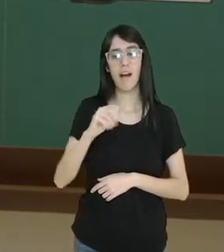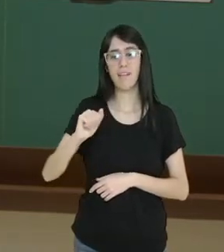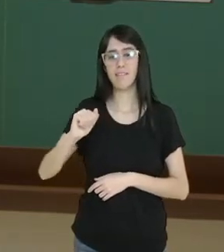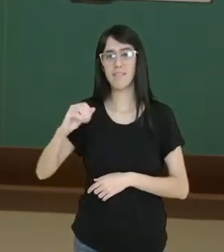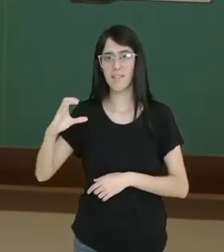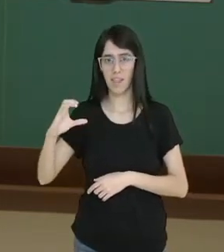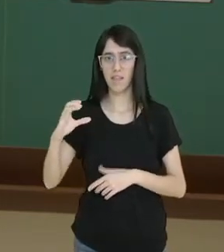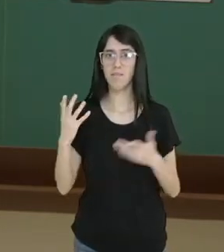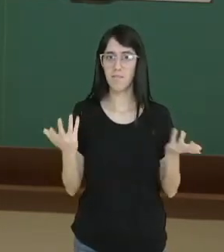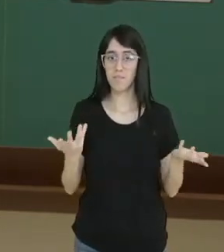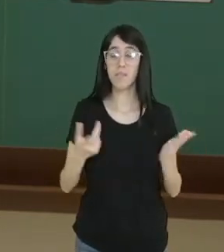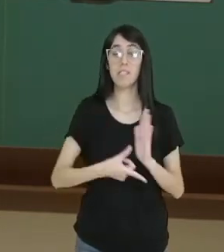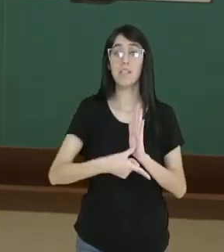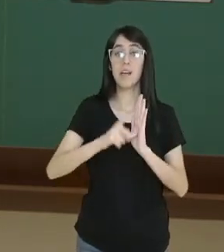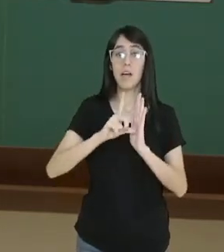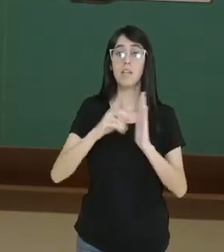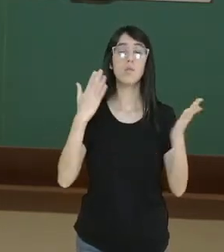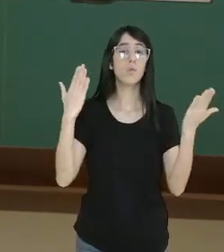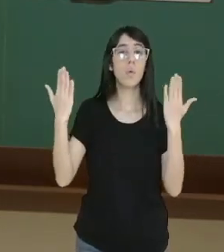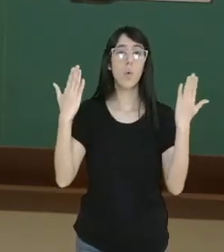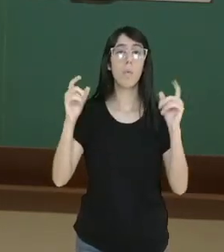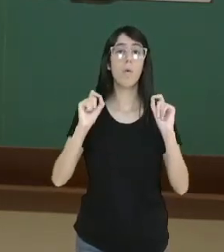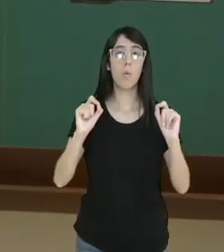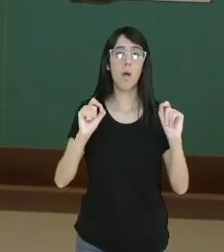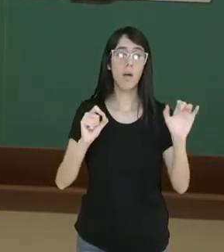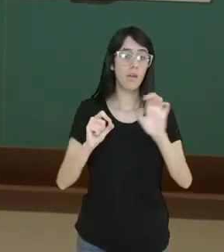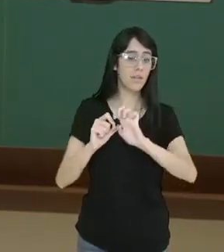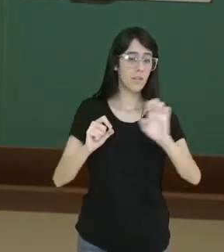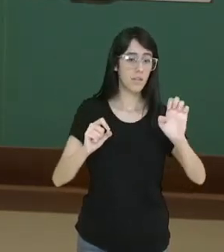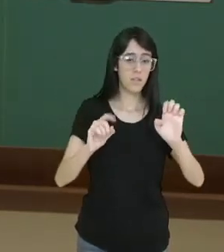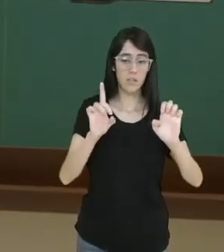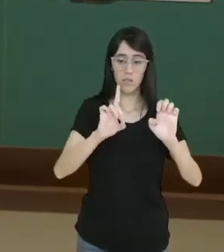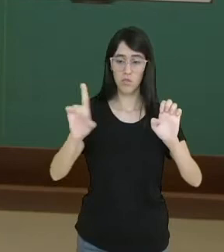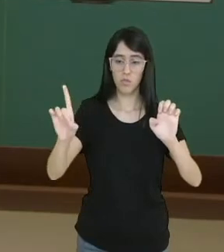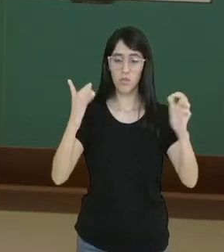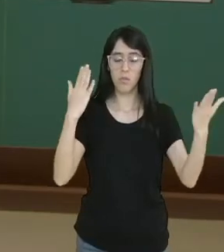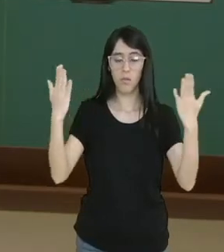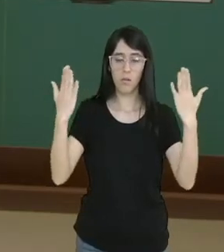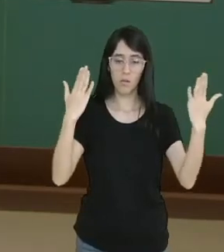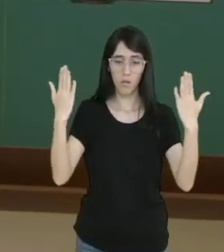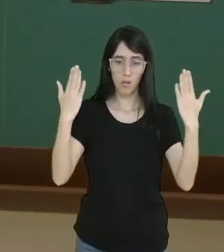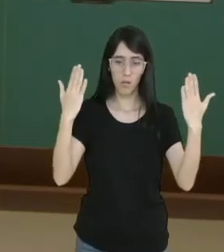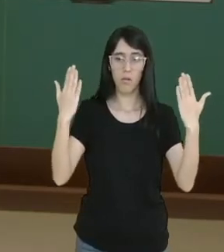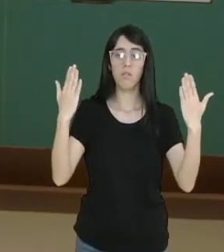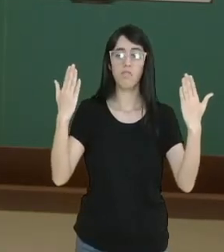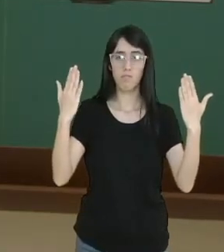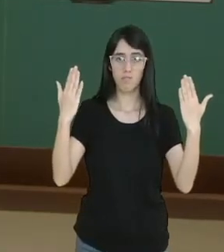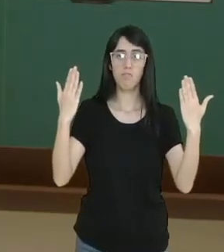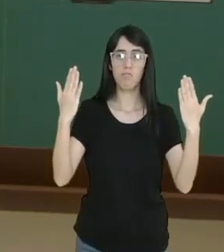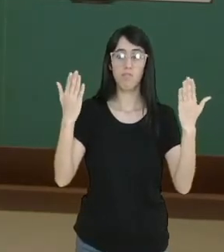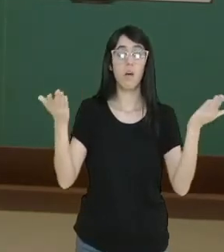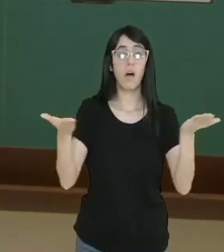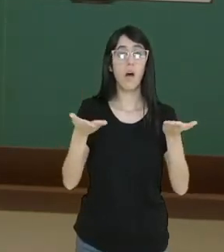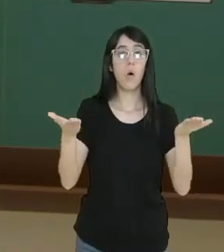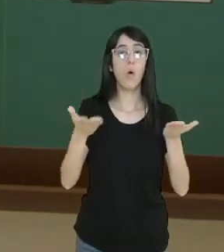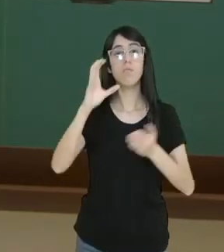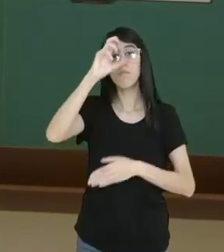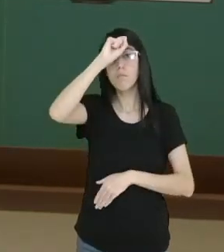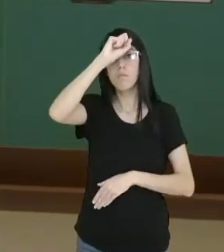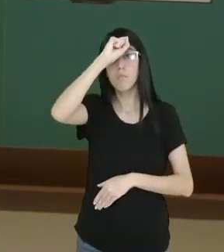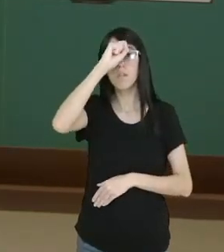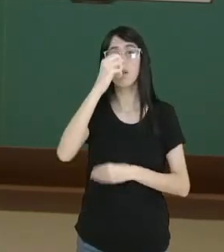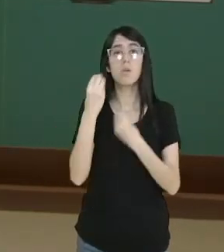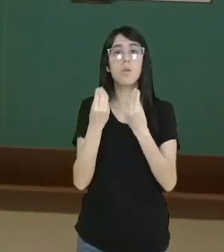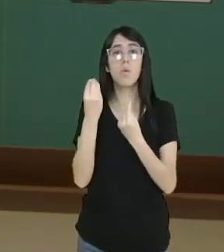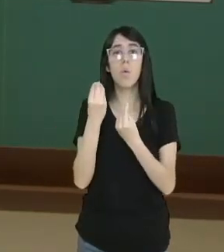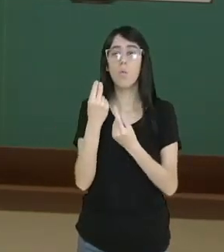anteriormente, nós comparamos esse da esquerda com o grandão, esse da direita com o grandão. Agora, nós vamos comparar esses